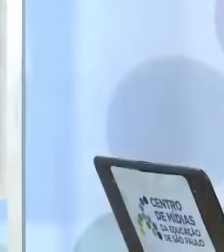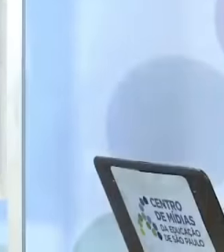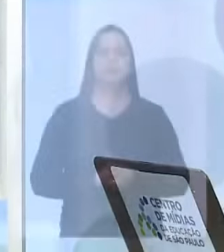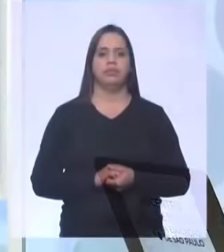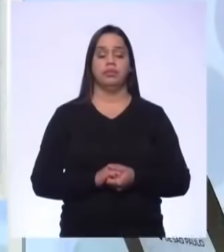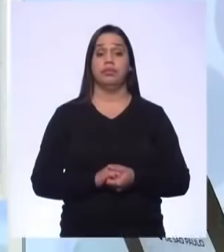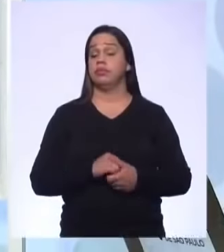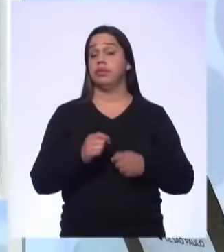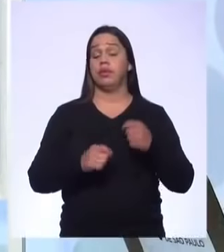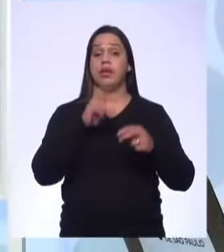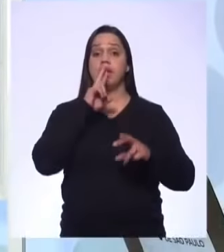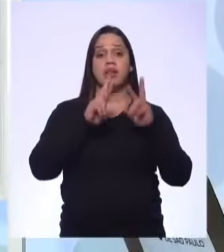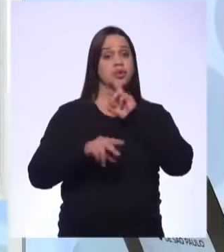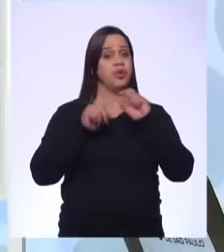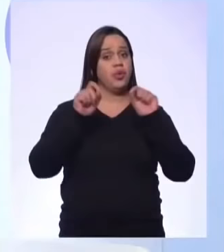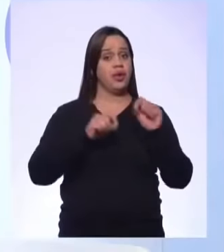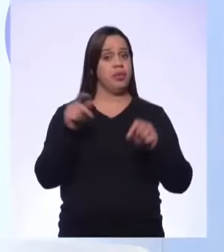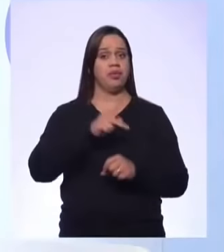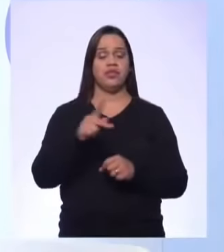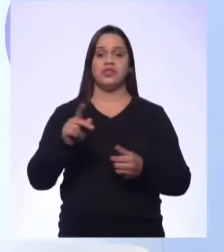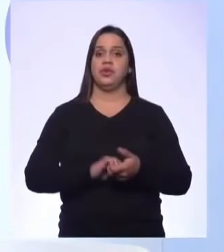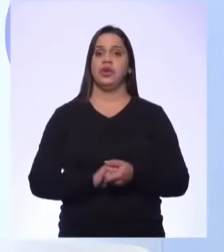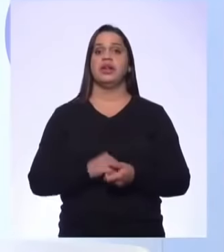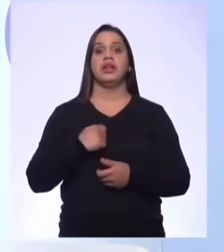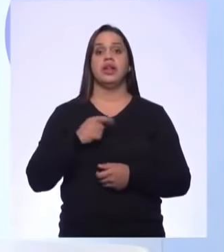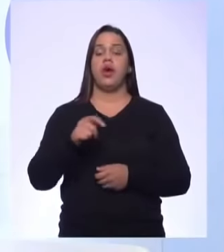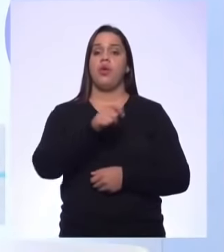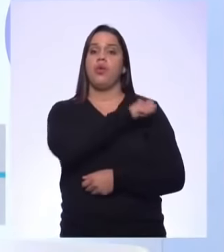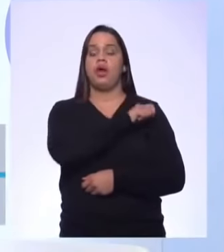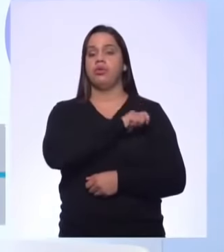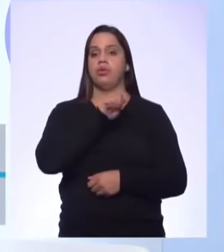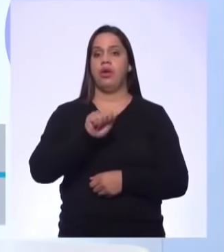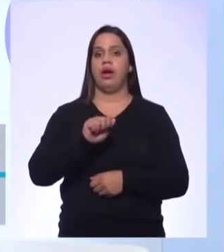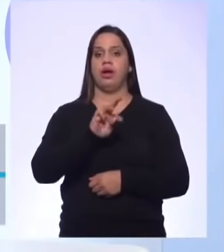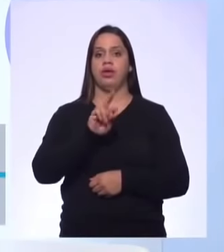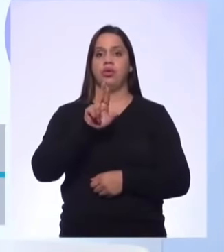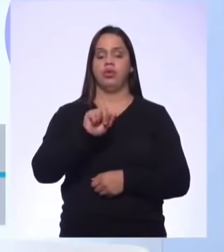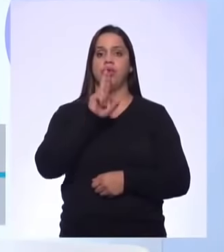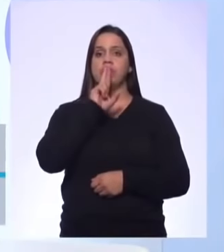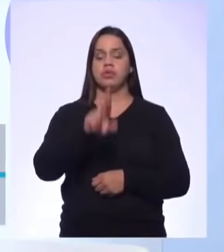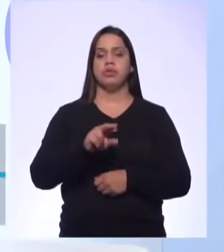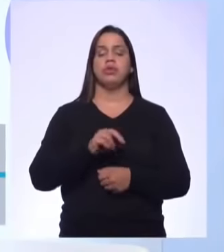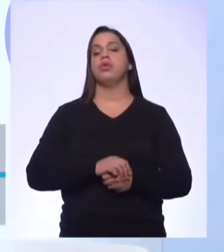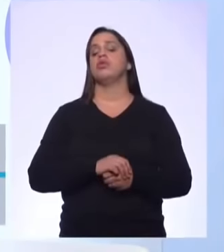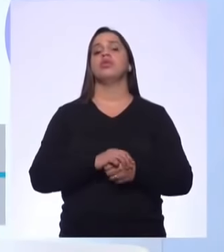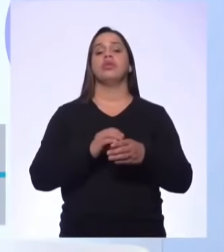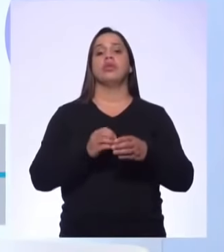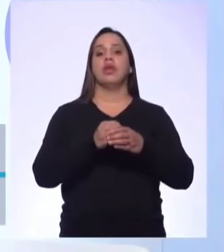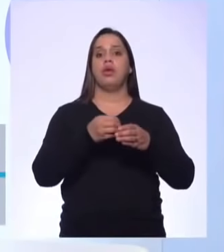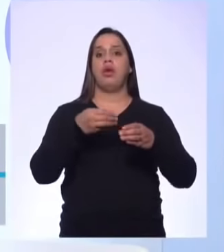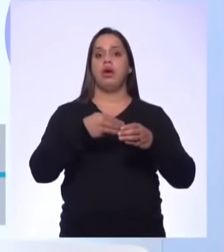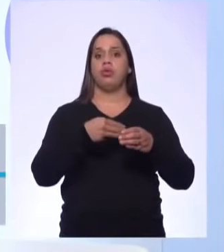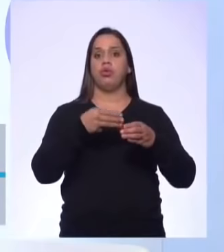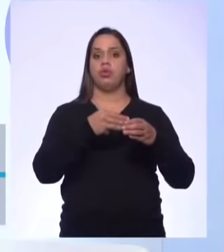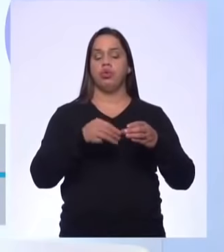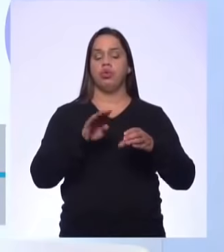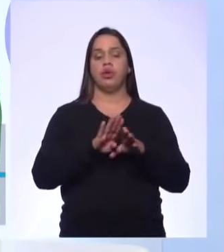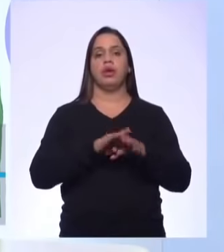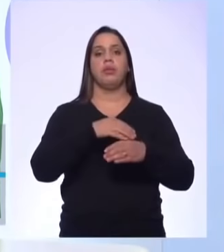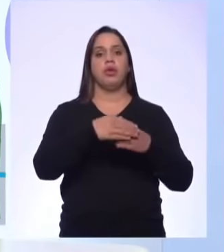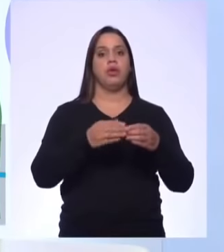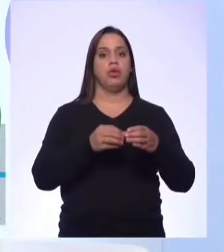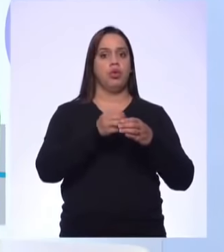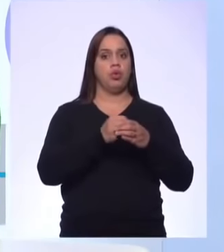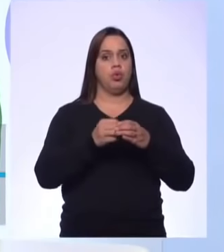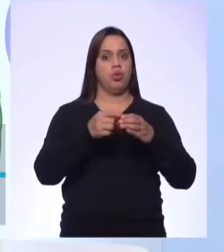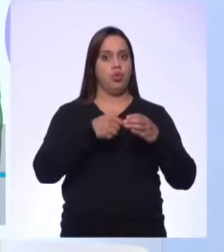O que eles responderam, Ed? Vamos lá. O Arthur respondeu citoplasma, núcleo e mitocôndria. A Paula, membrana, citoplasma e